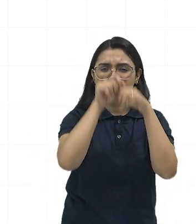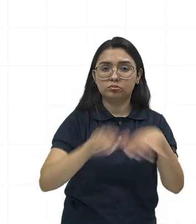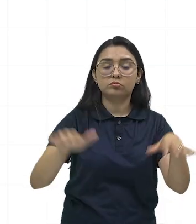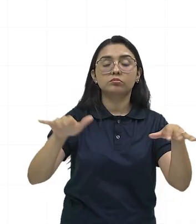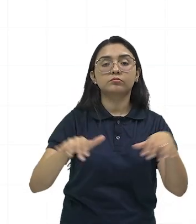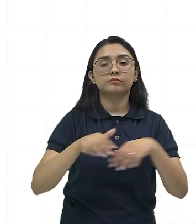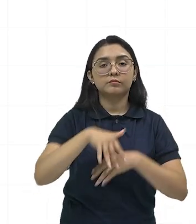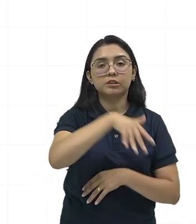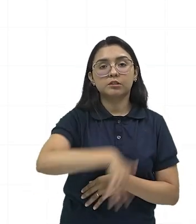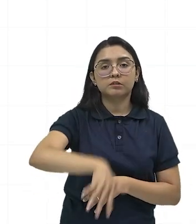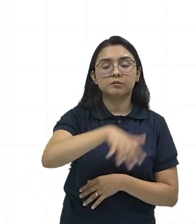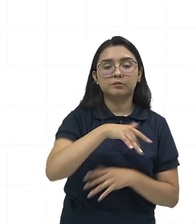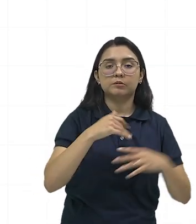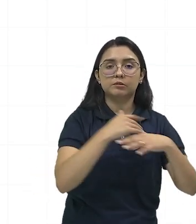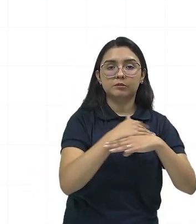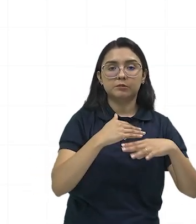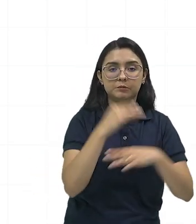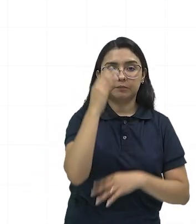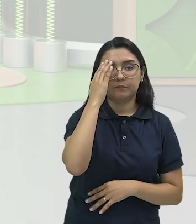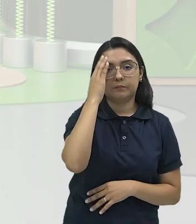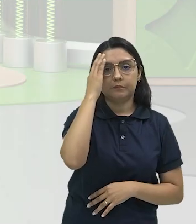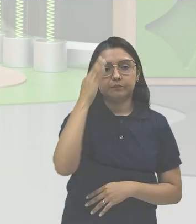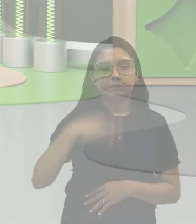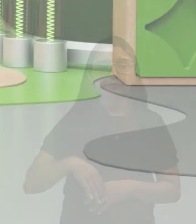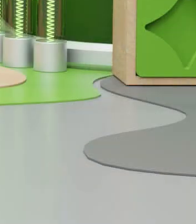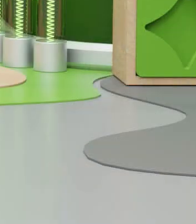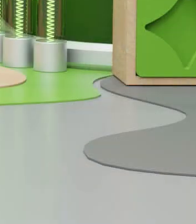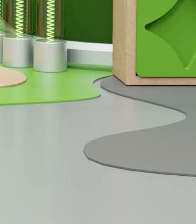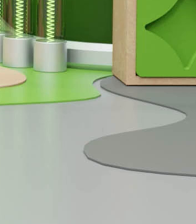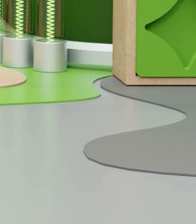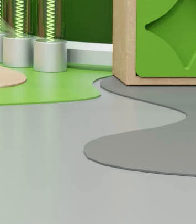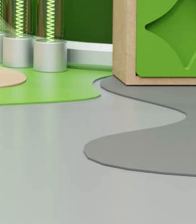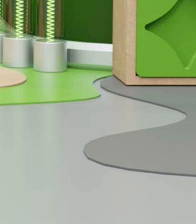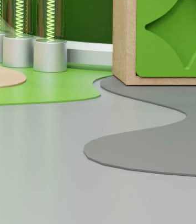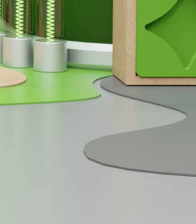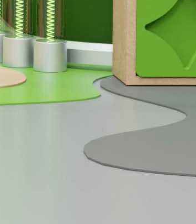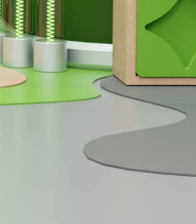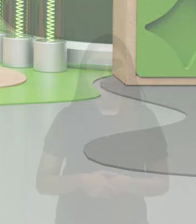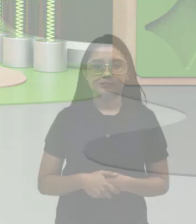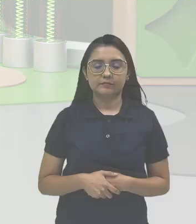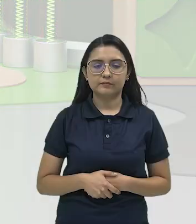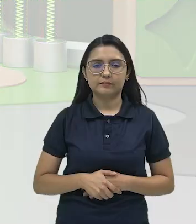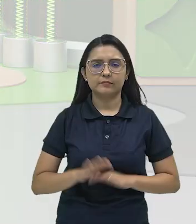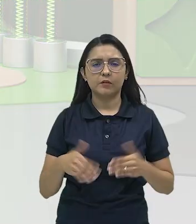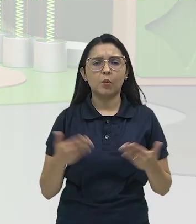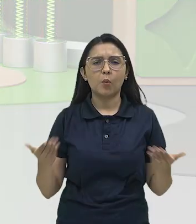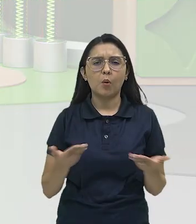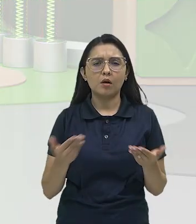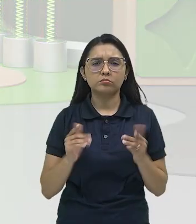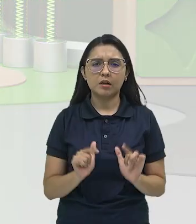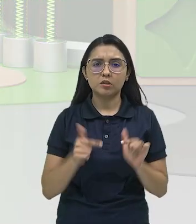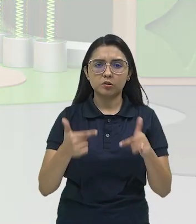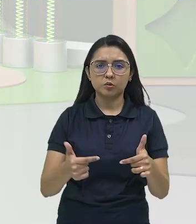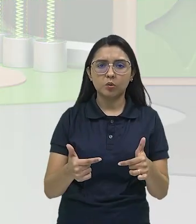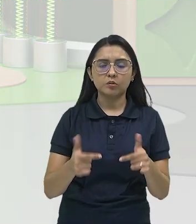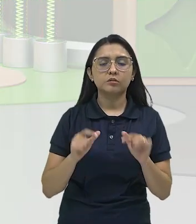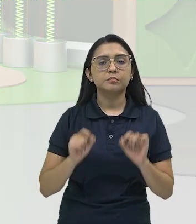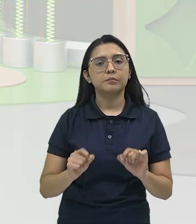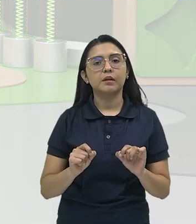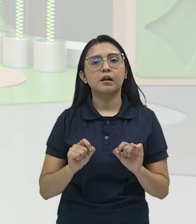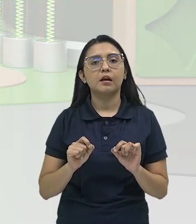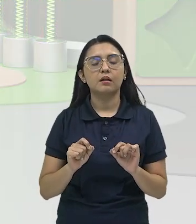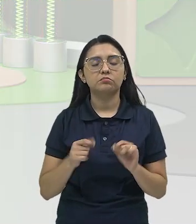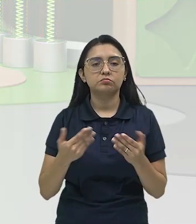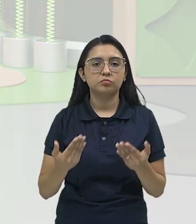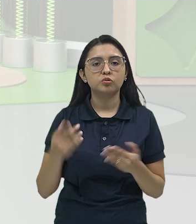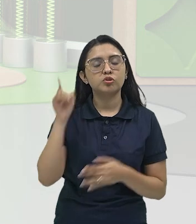prolifere nos ambientes urbanos, tá certo? Então vamos ver quais seriam essas medidas que a gente pode adotar no nosso